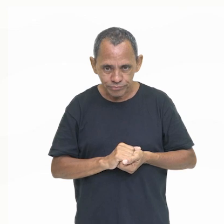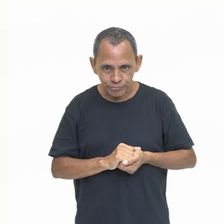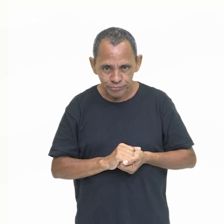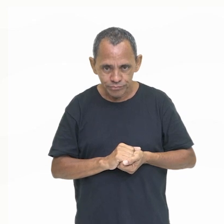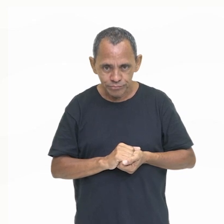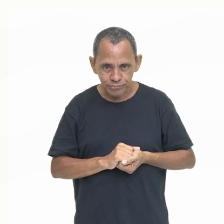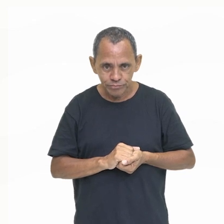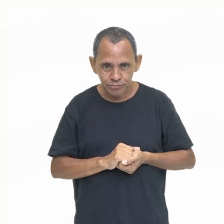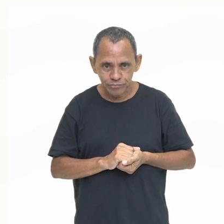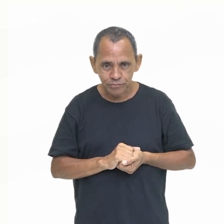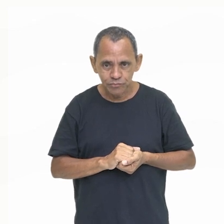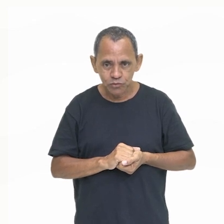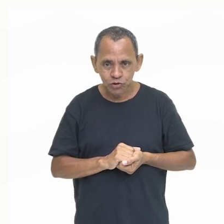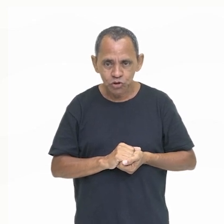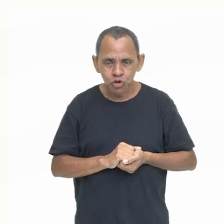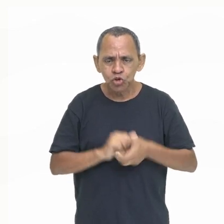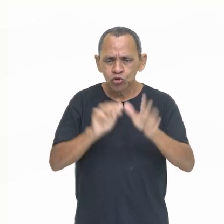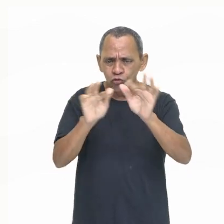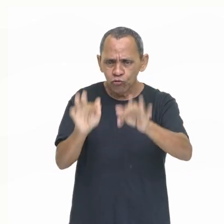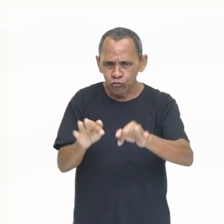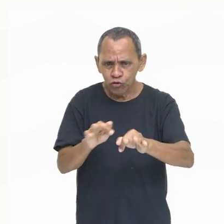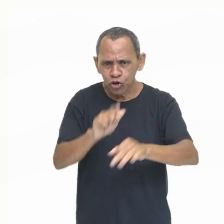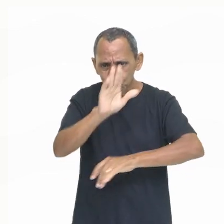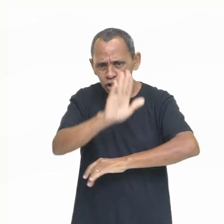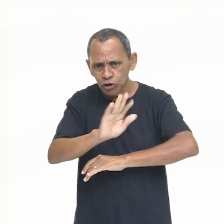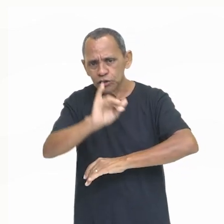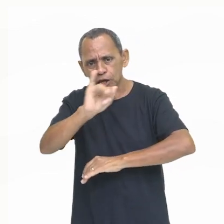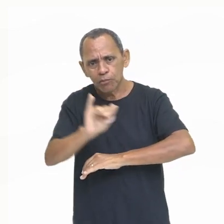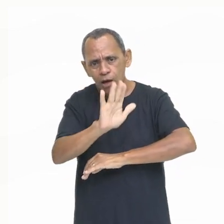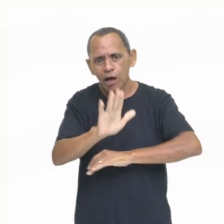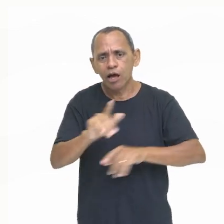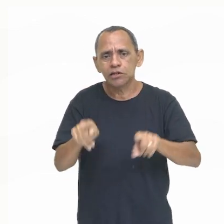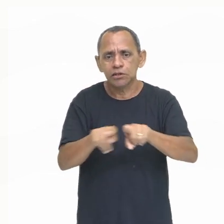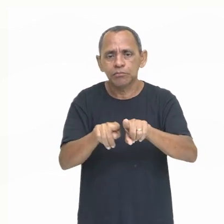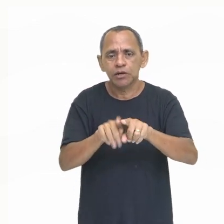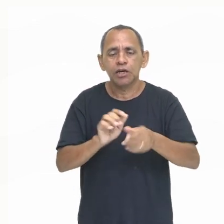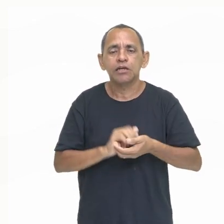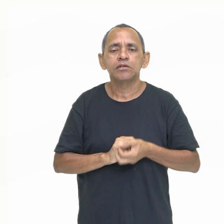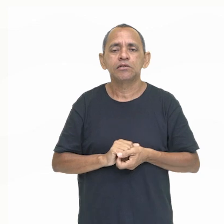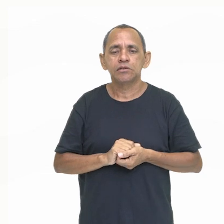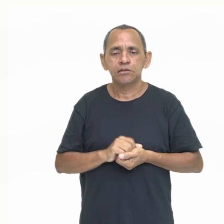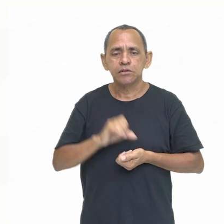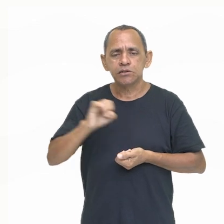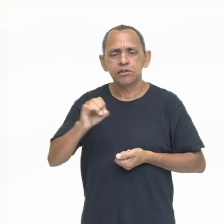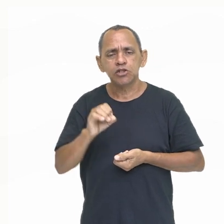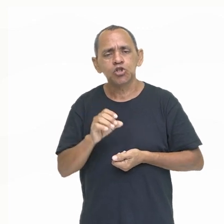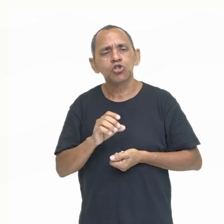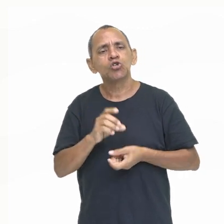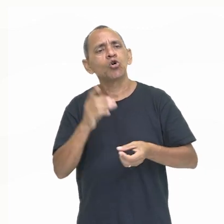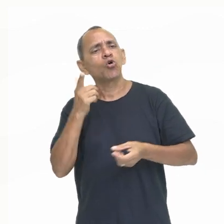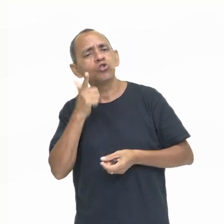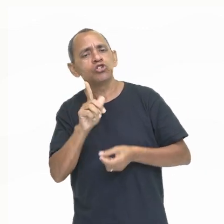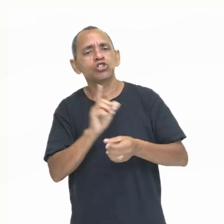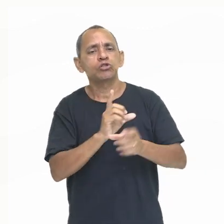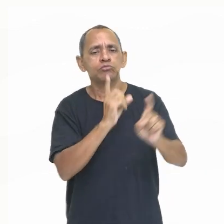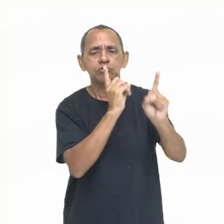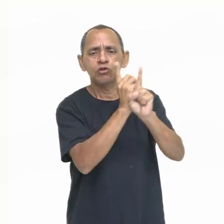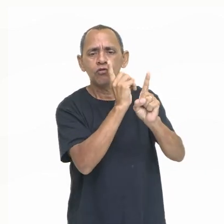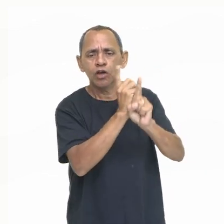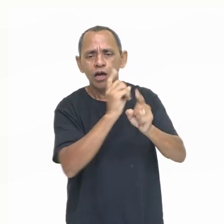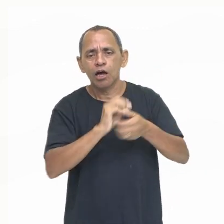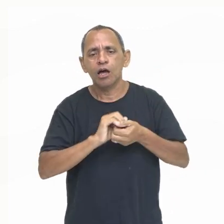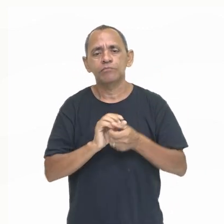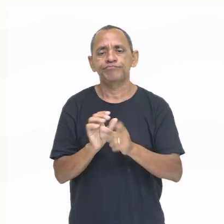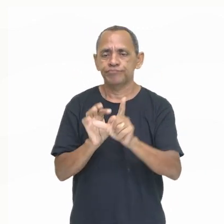vamos dizer, como encerra aqui a parte da função onde ela é decrescente ou crescente, quando tivermos esses pontos aqui, ó, esse ponto